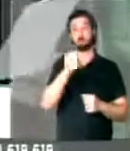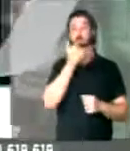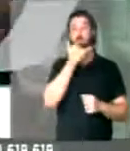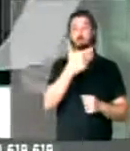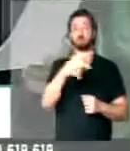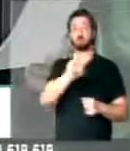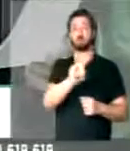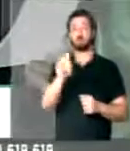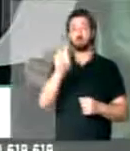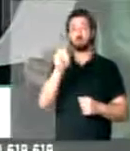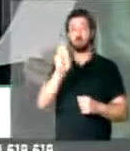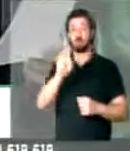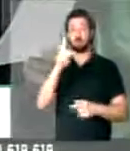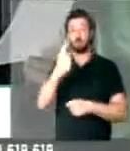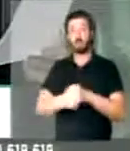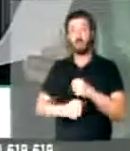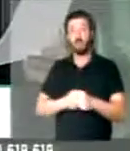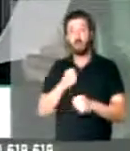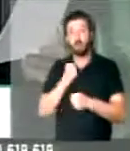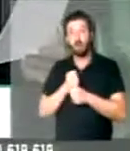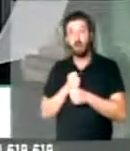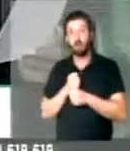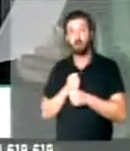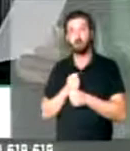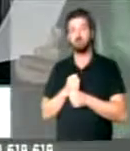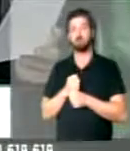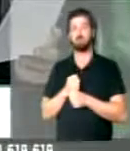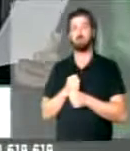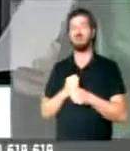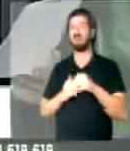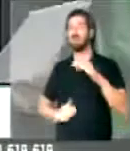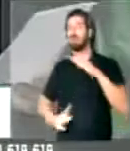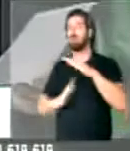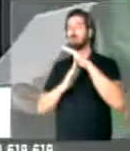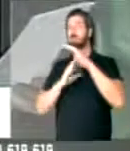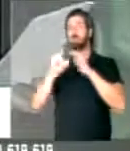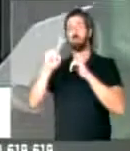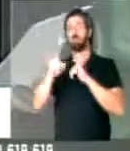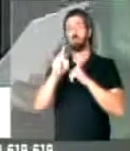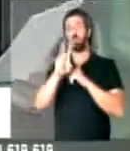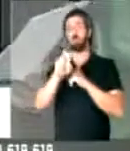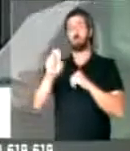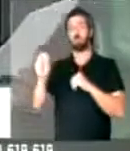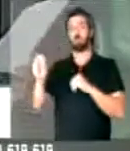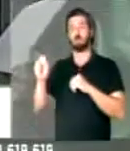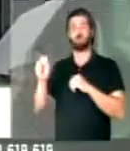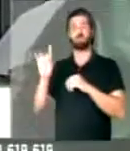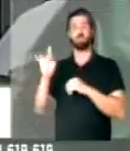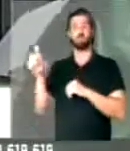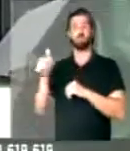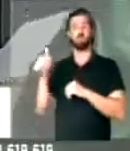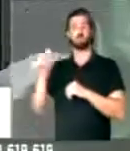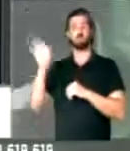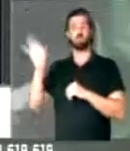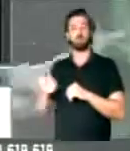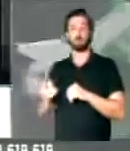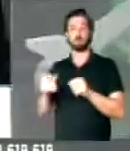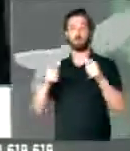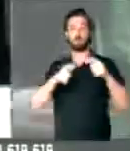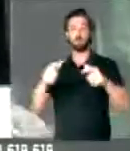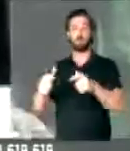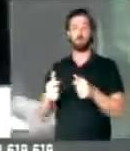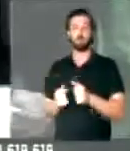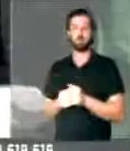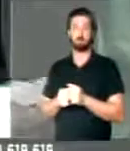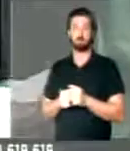255 ano, chegando a 1.500 para outros 11% dos estabelecimentos. Ou